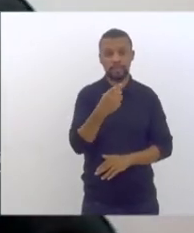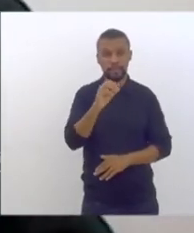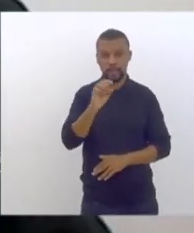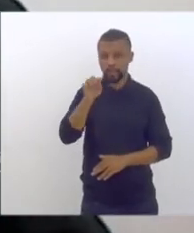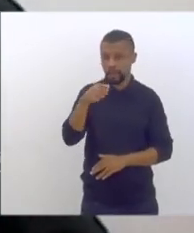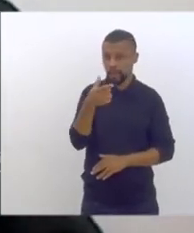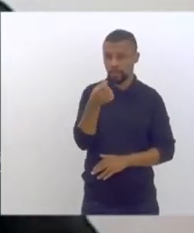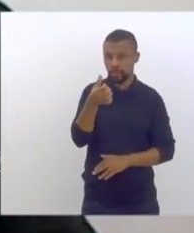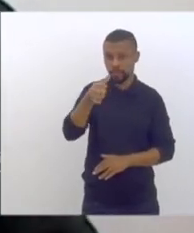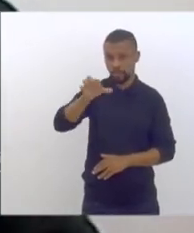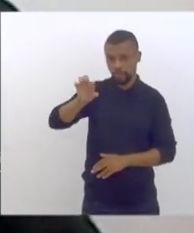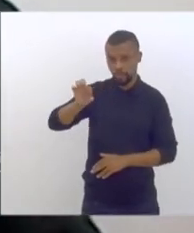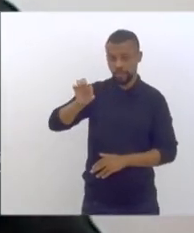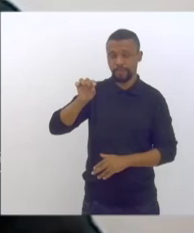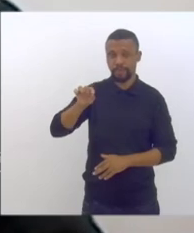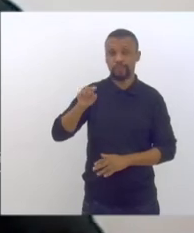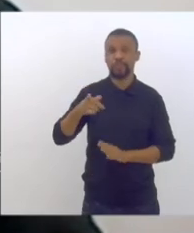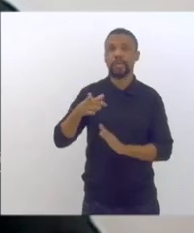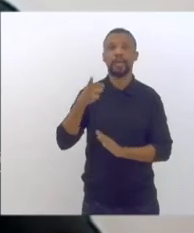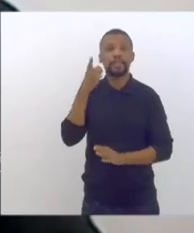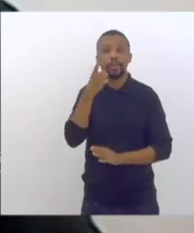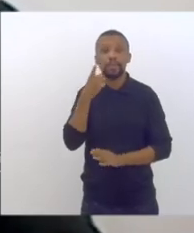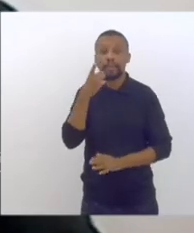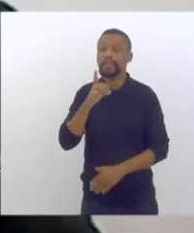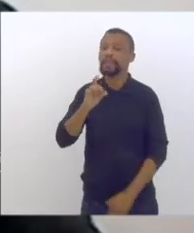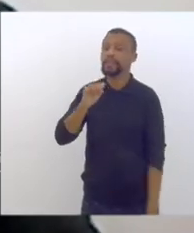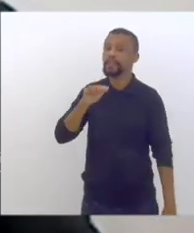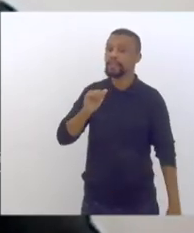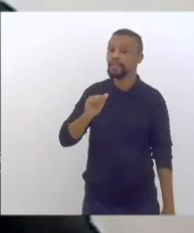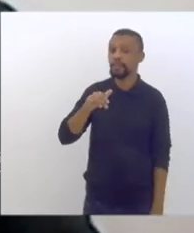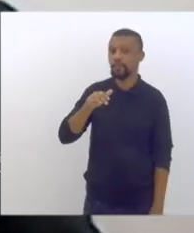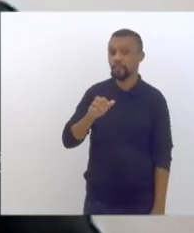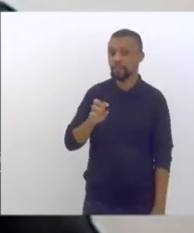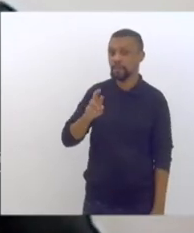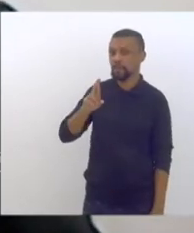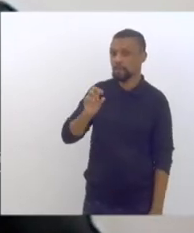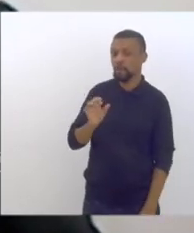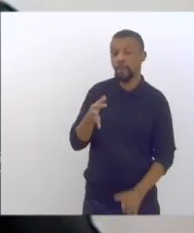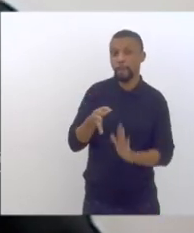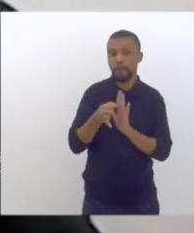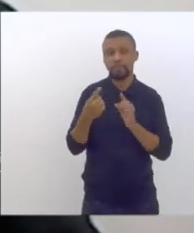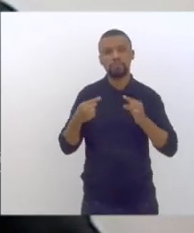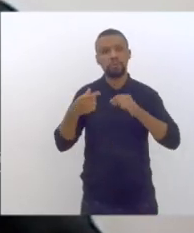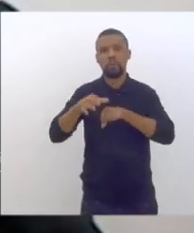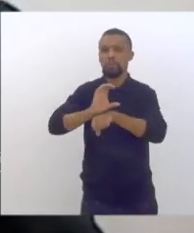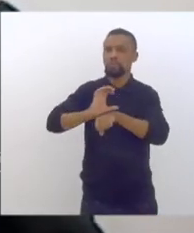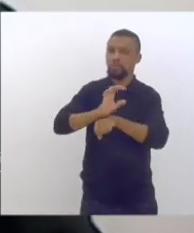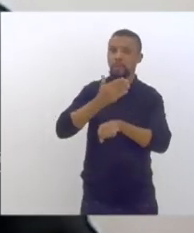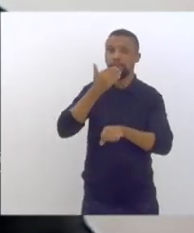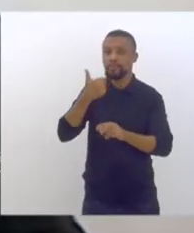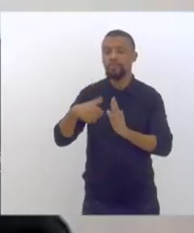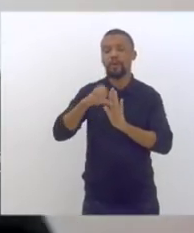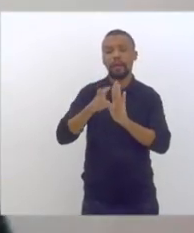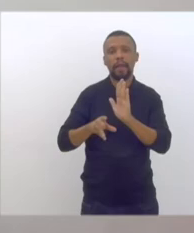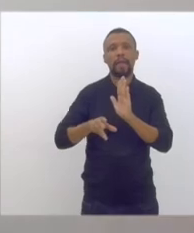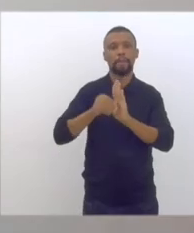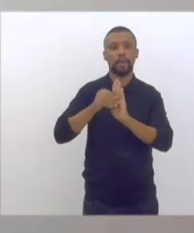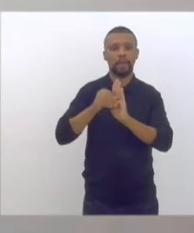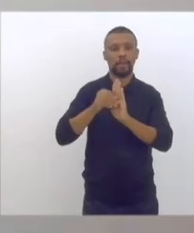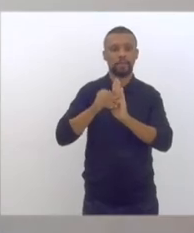310/2019 Deputado a Dani Monteiro parecer é pela constitucionalidade com emenda